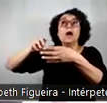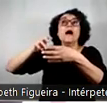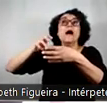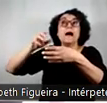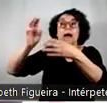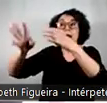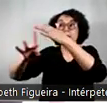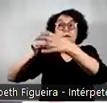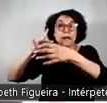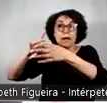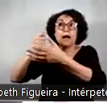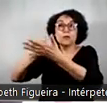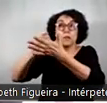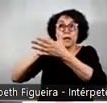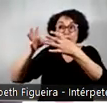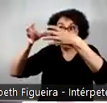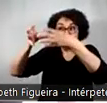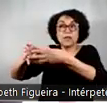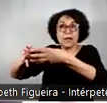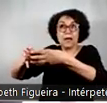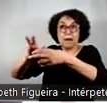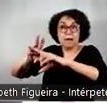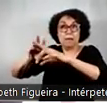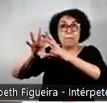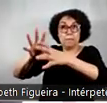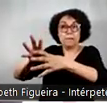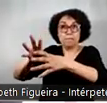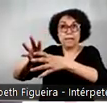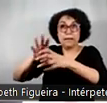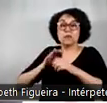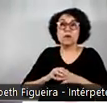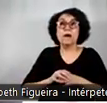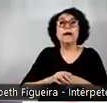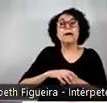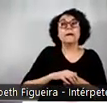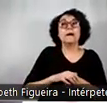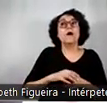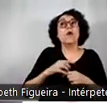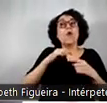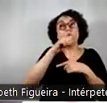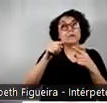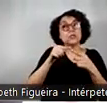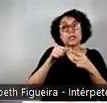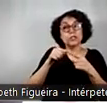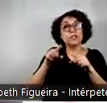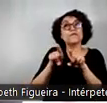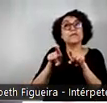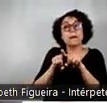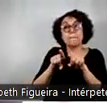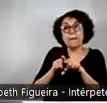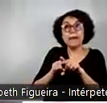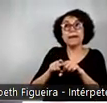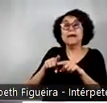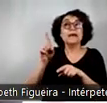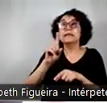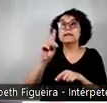uma política de fronteira expandida para que essas pessoas, né, não cheguem, né, até a Europa, né? Então, um pouco de pensar nisso, né? Então, a